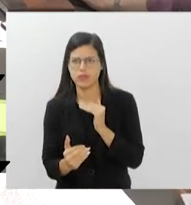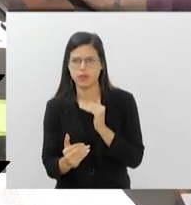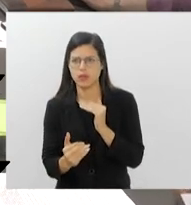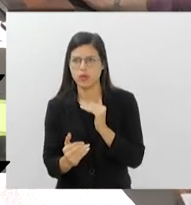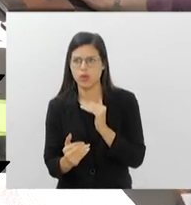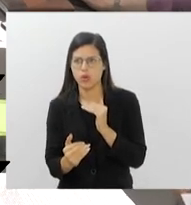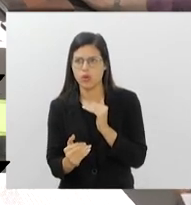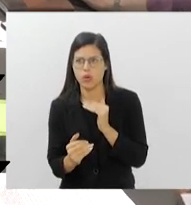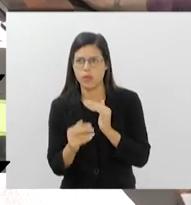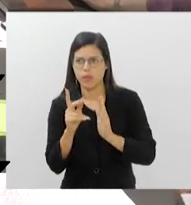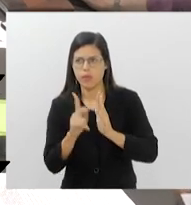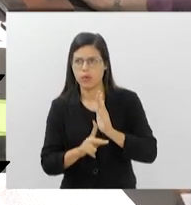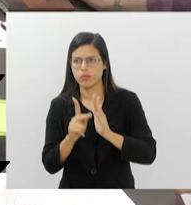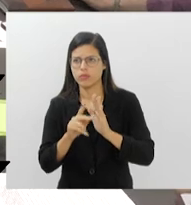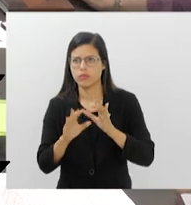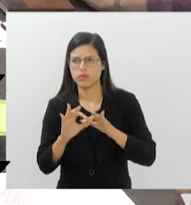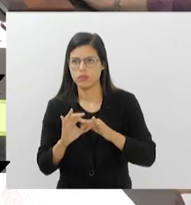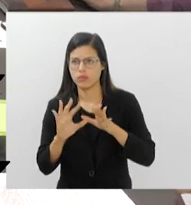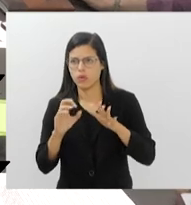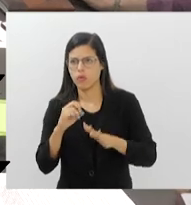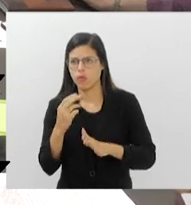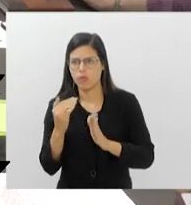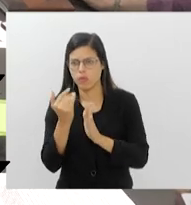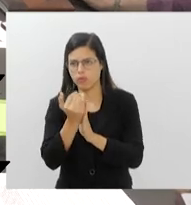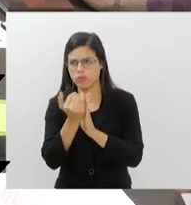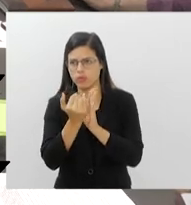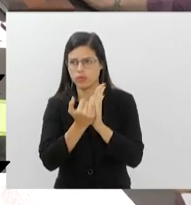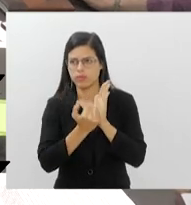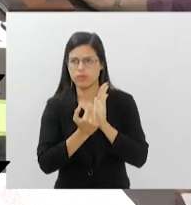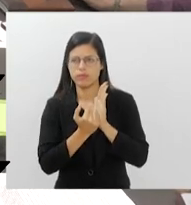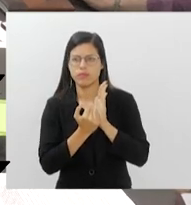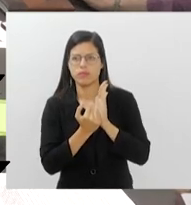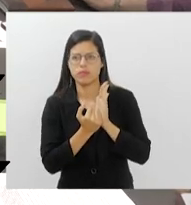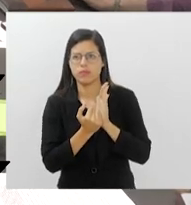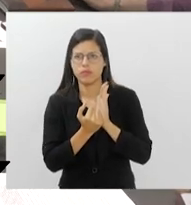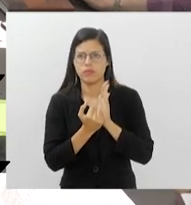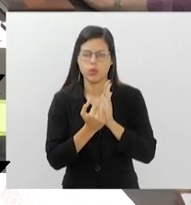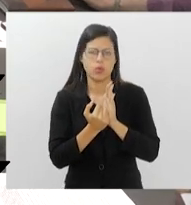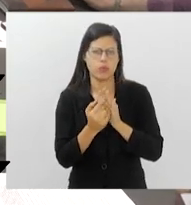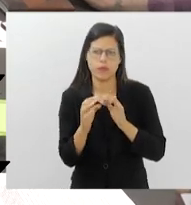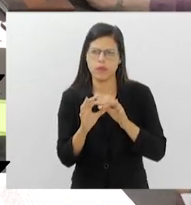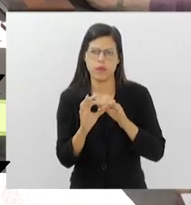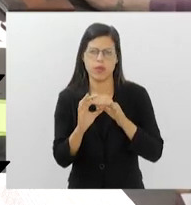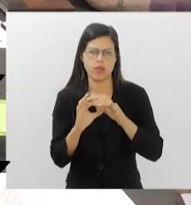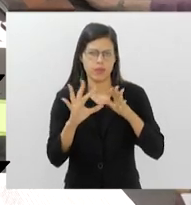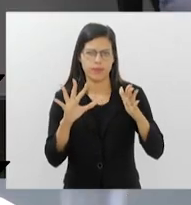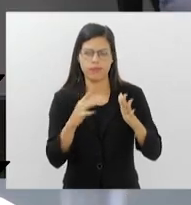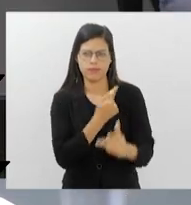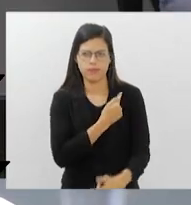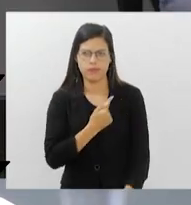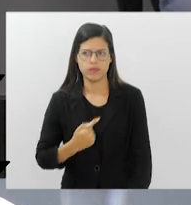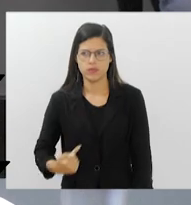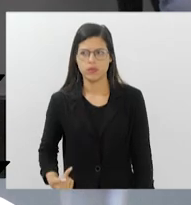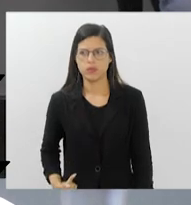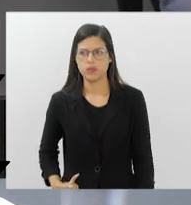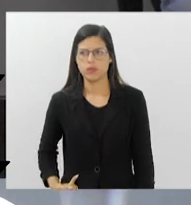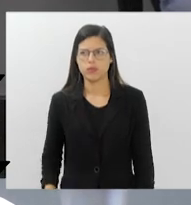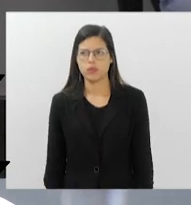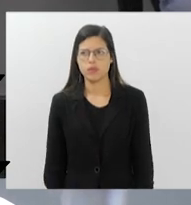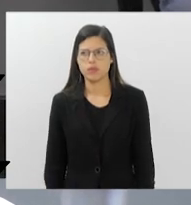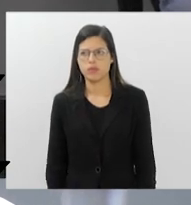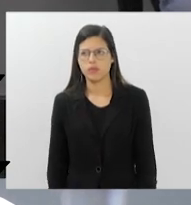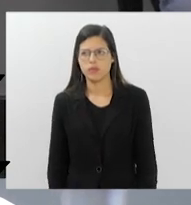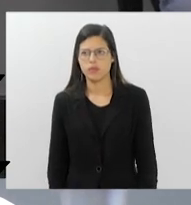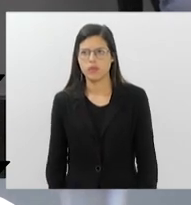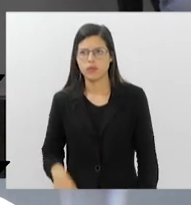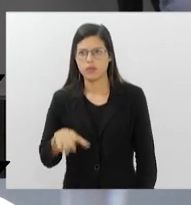autorizativo ou seja programa eu não vou autorizar o governo a